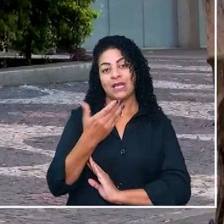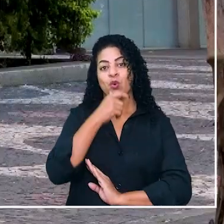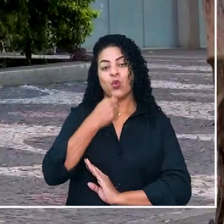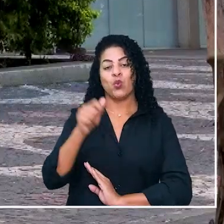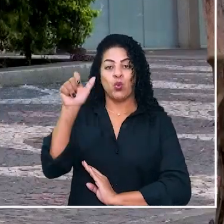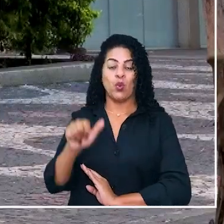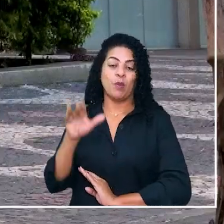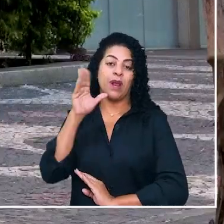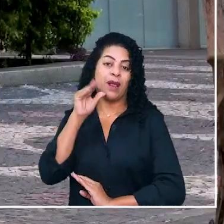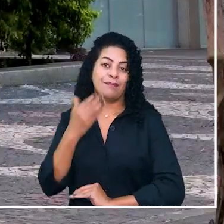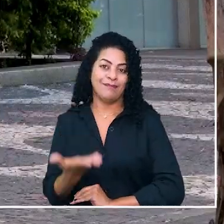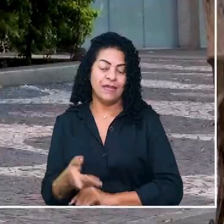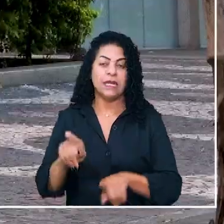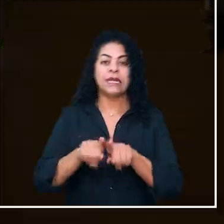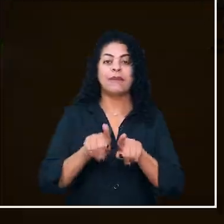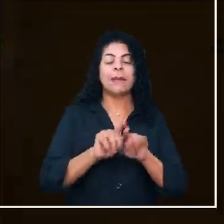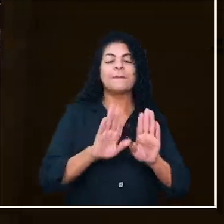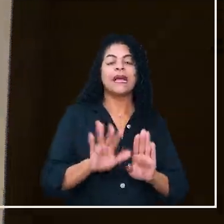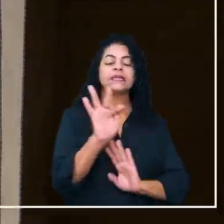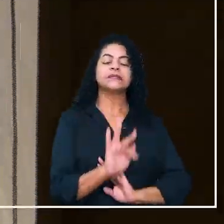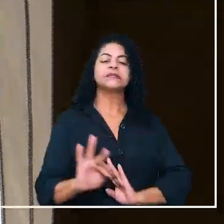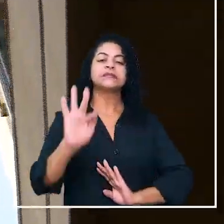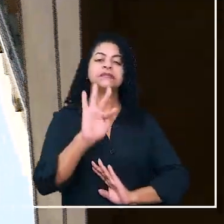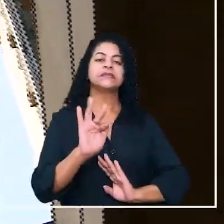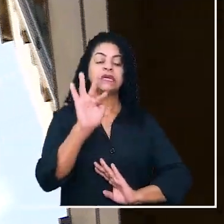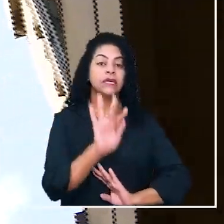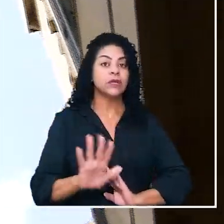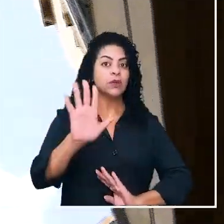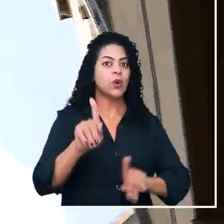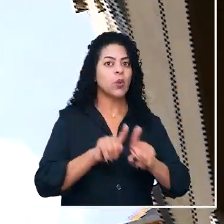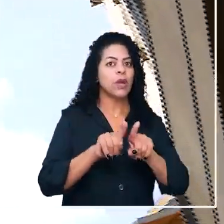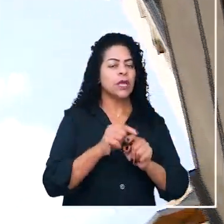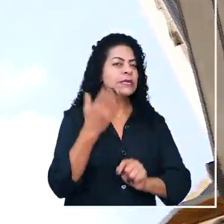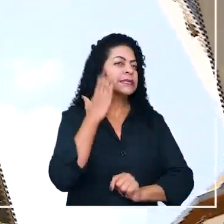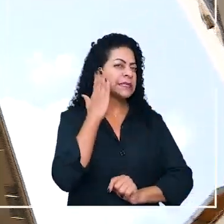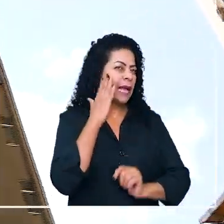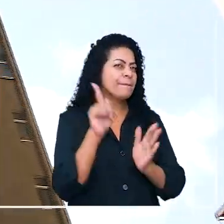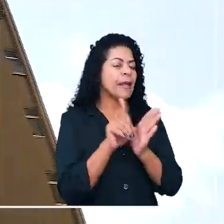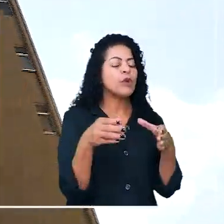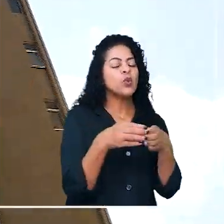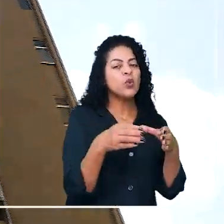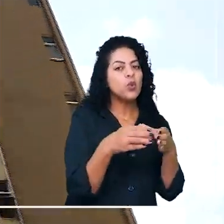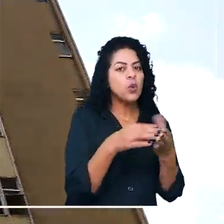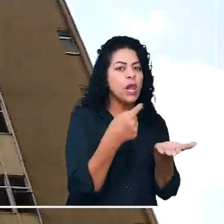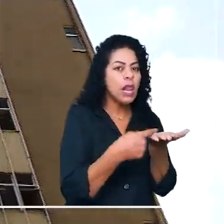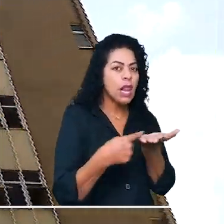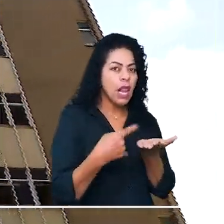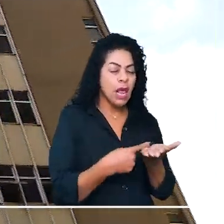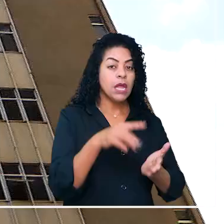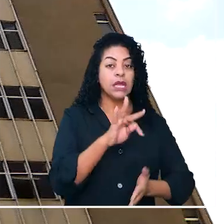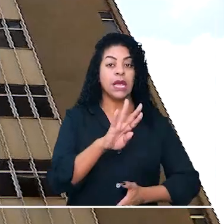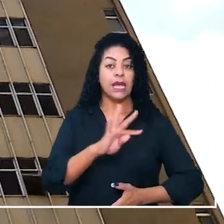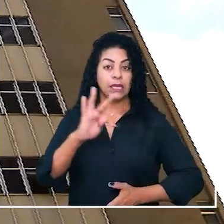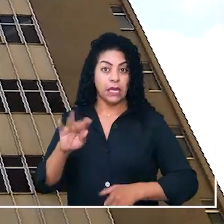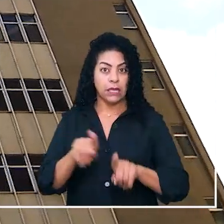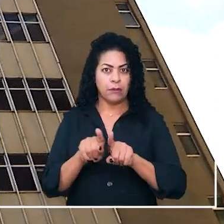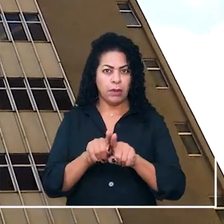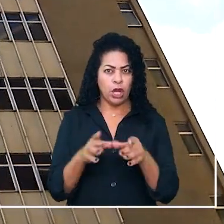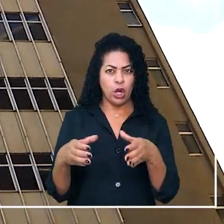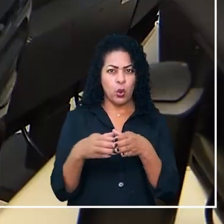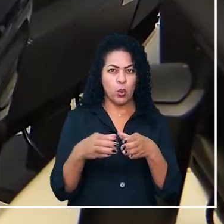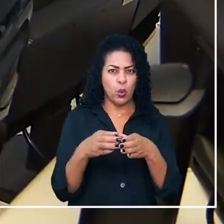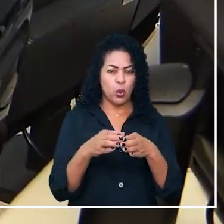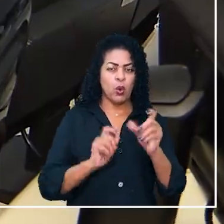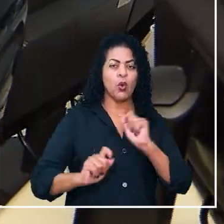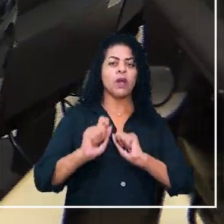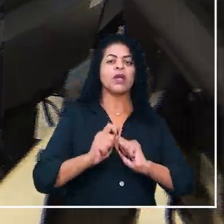de que a Constituição Federal reconhece as convenções e os acordos coletivos. Para o TRT, a negociação